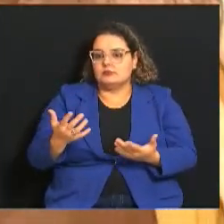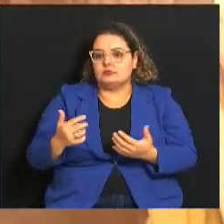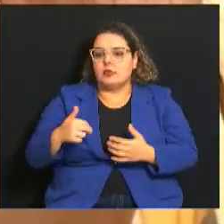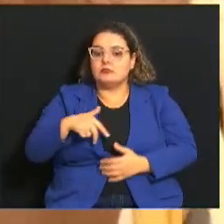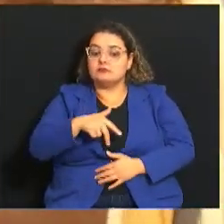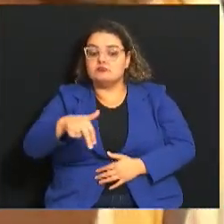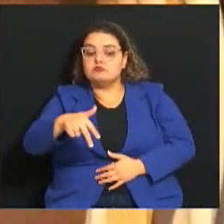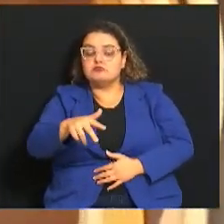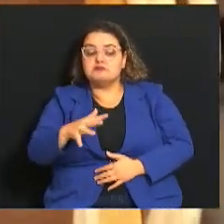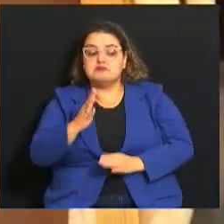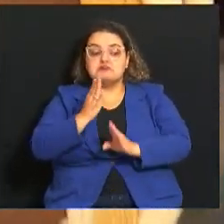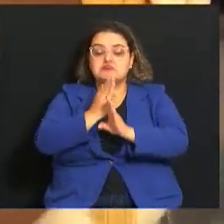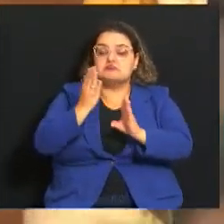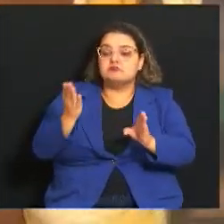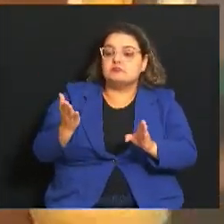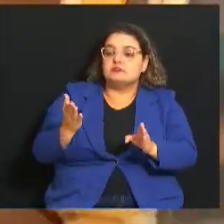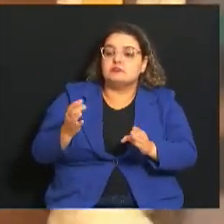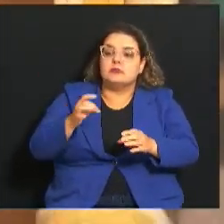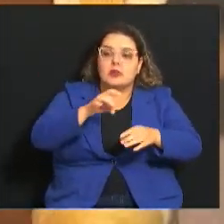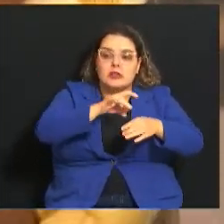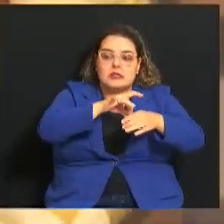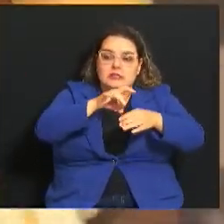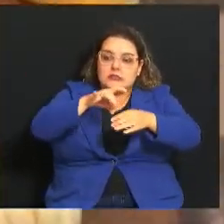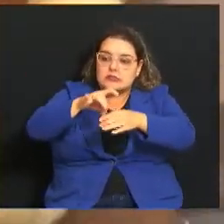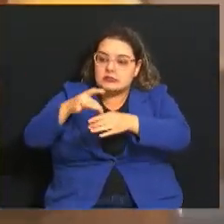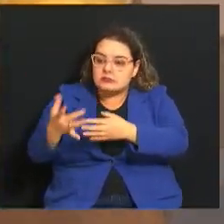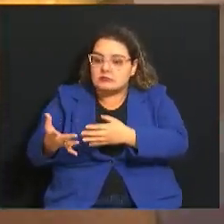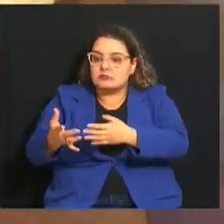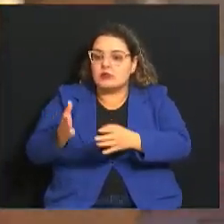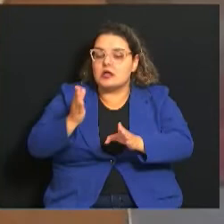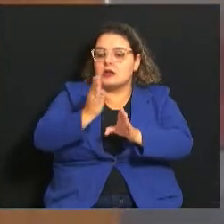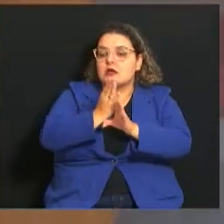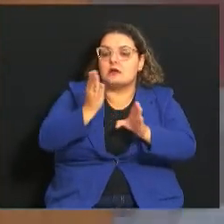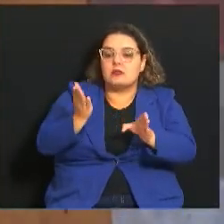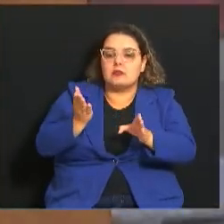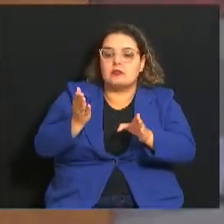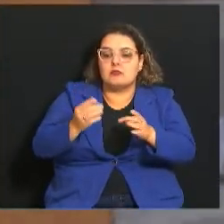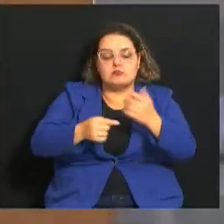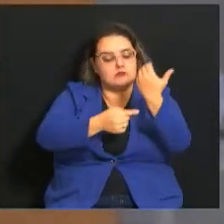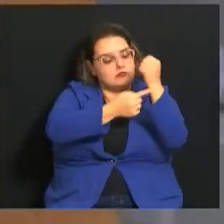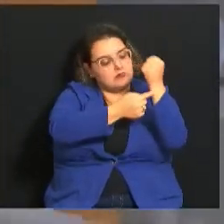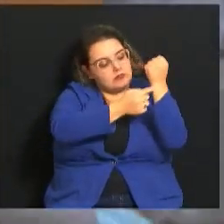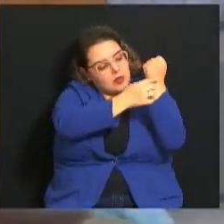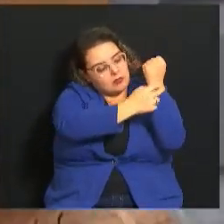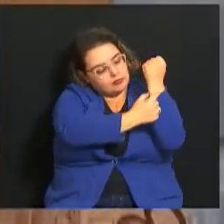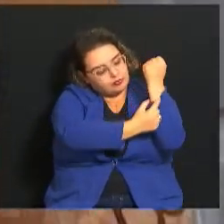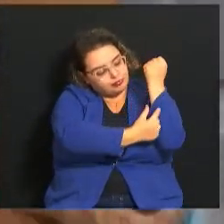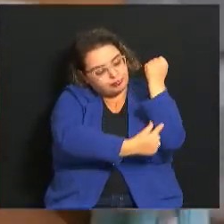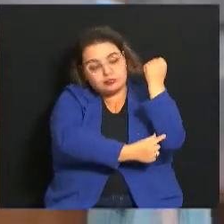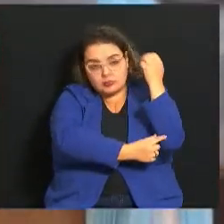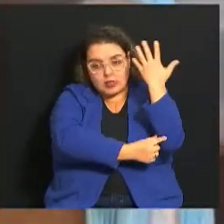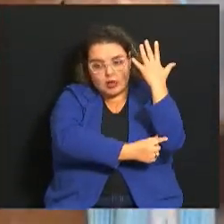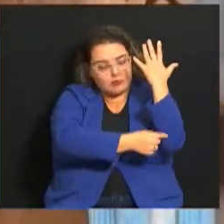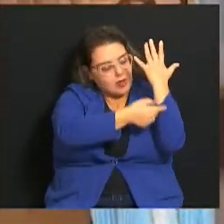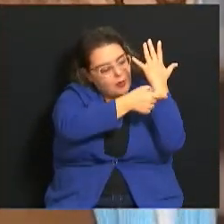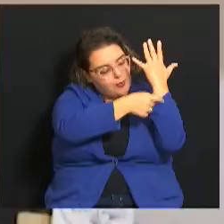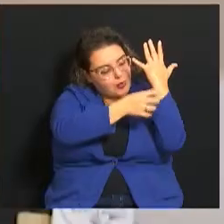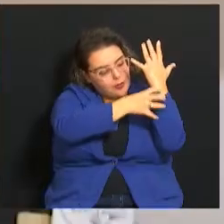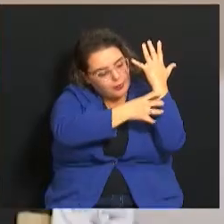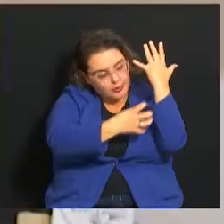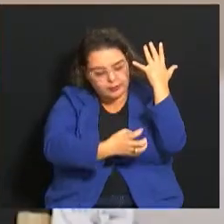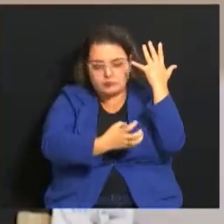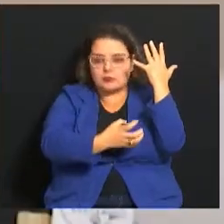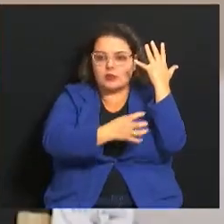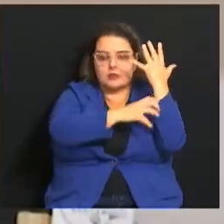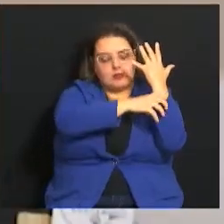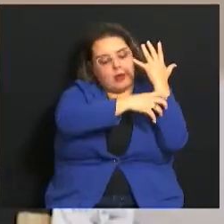encontro sementes, sempre encontro troncos de madeira, pedaços de madeiras, então tudo isso eu consigo transformar